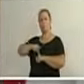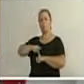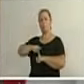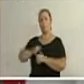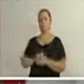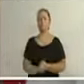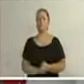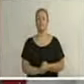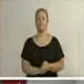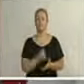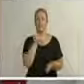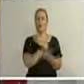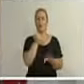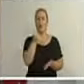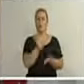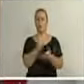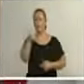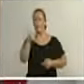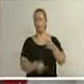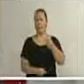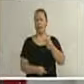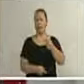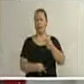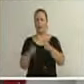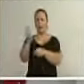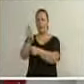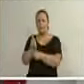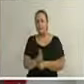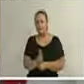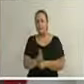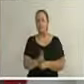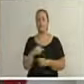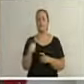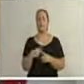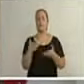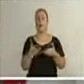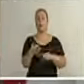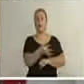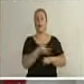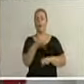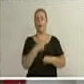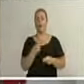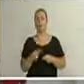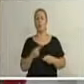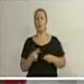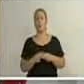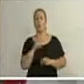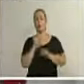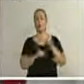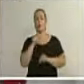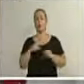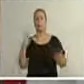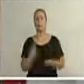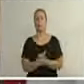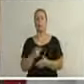ilegal de operações de crédito para formalizar as questões das pedaladas fiscais. É tão grave, senhores,